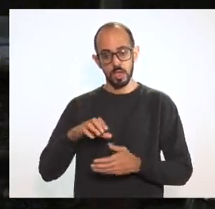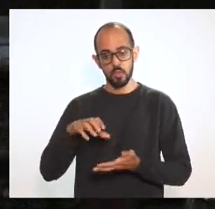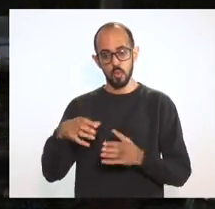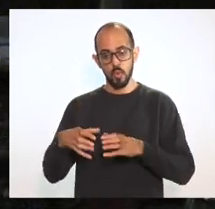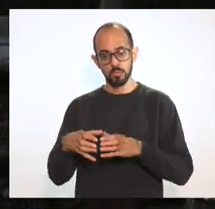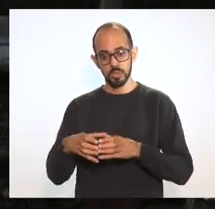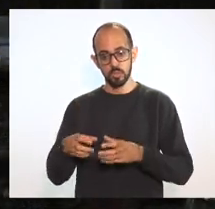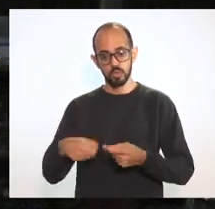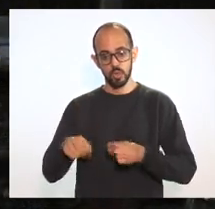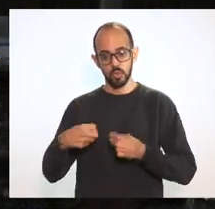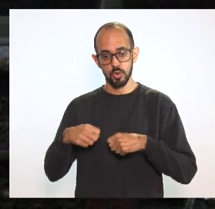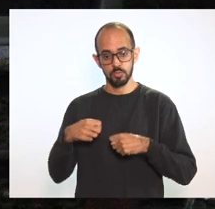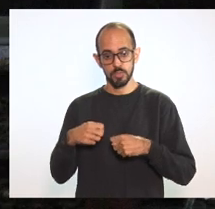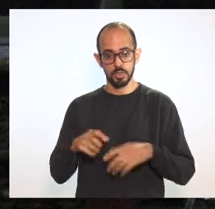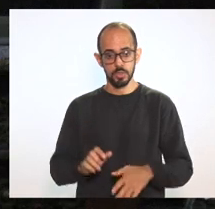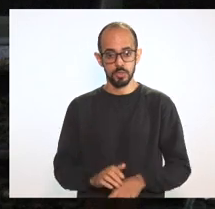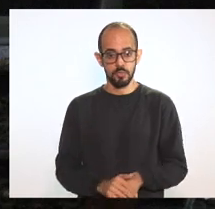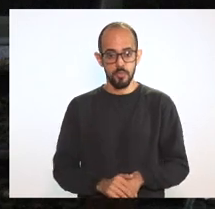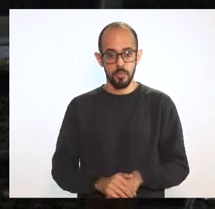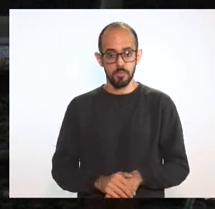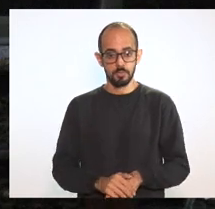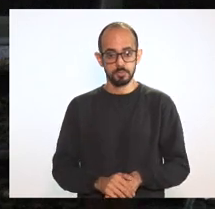Civil, deputado Rosenberg Reis.